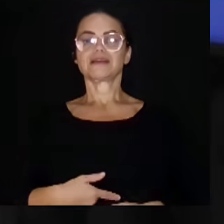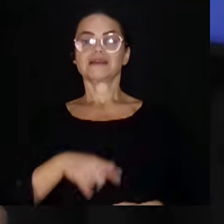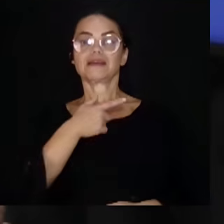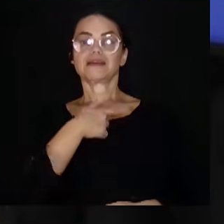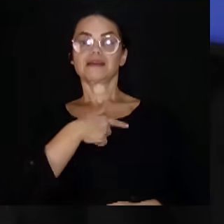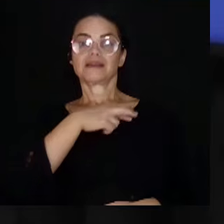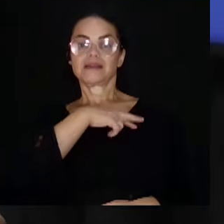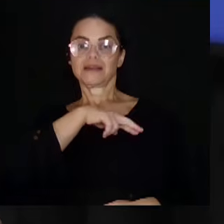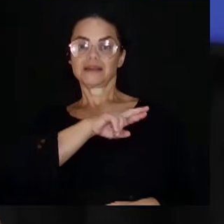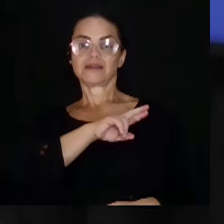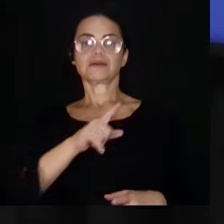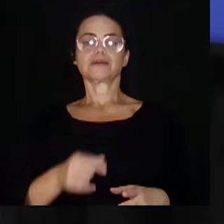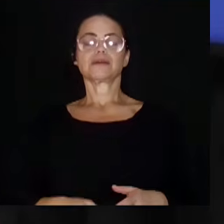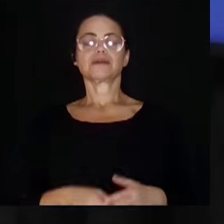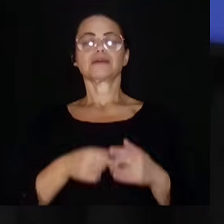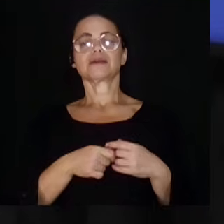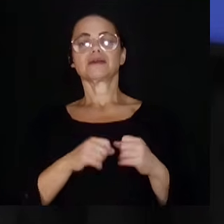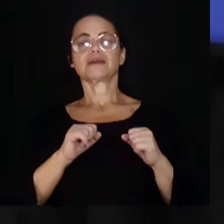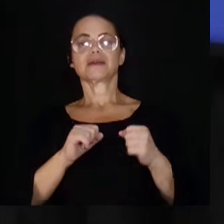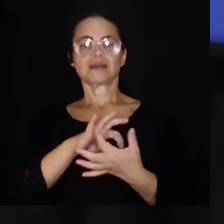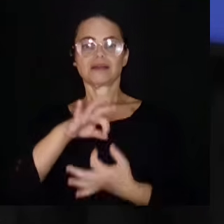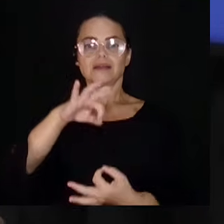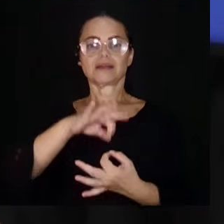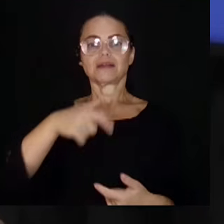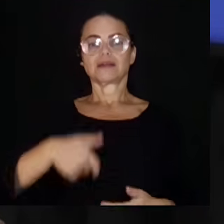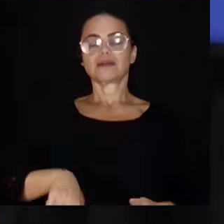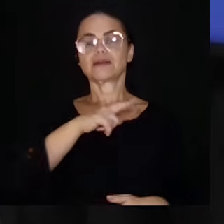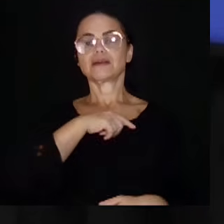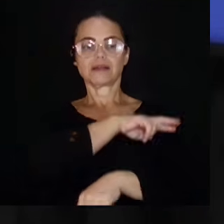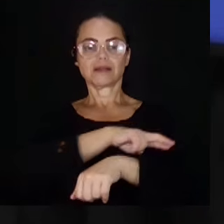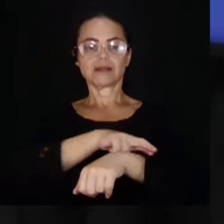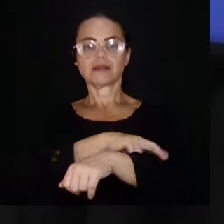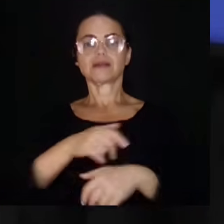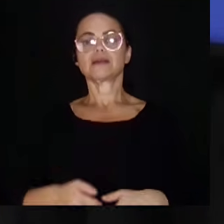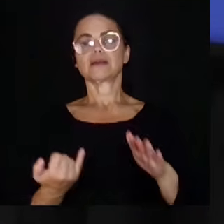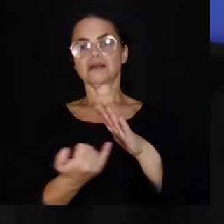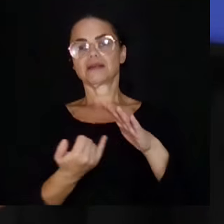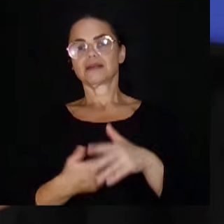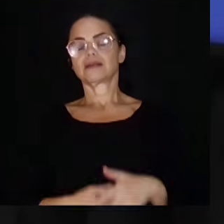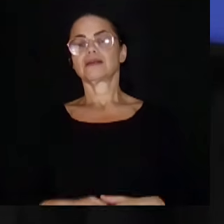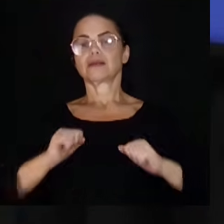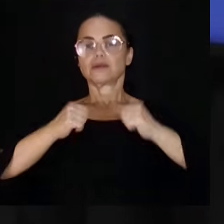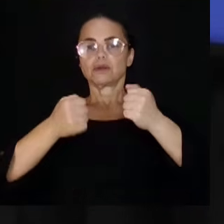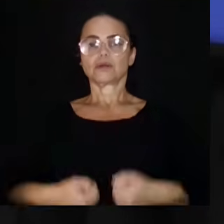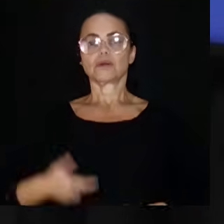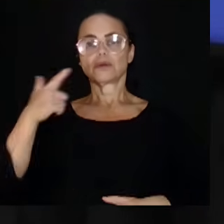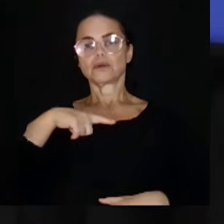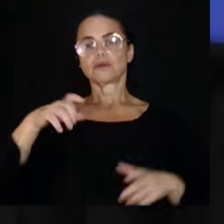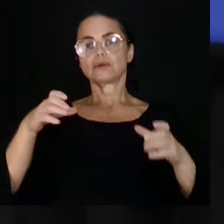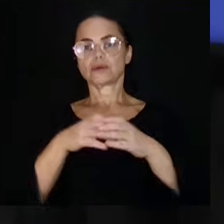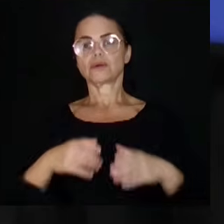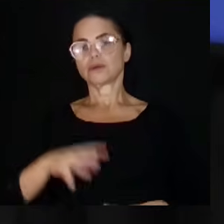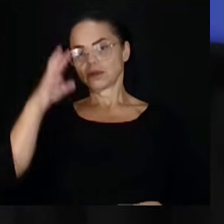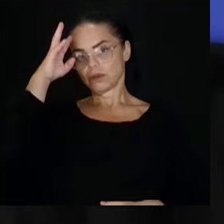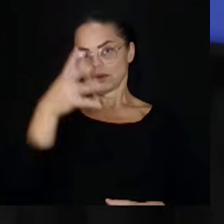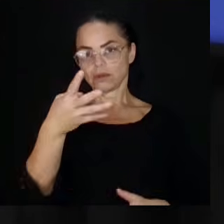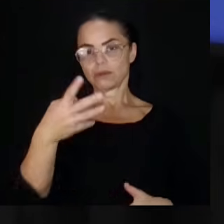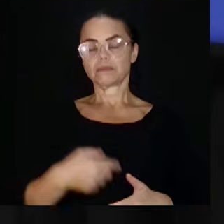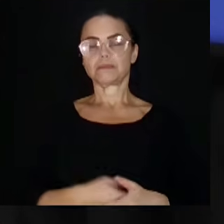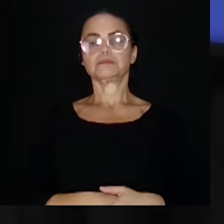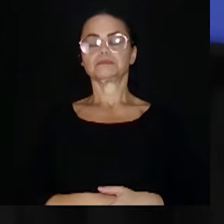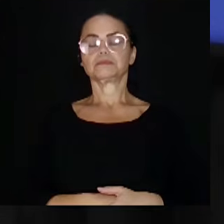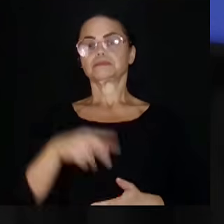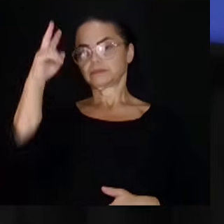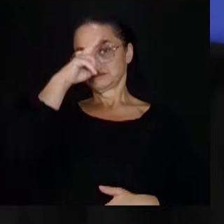sobre o enfrentamento ao racismo institucional e a potência de ocupar espaços de decisão. A história de servidores